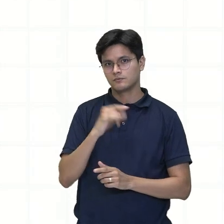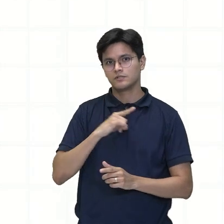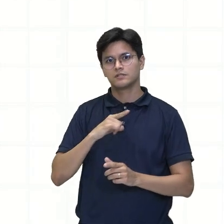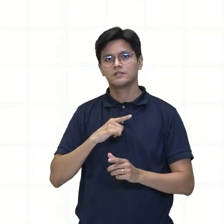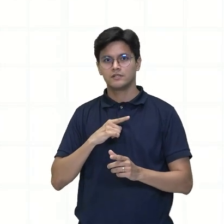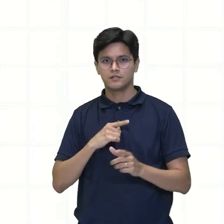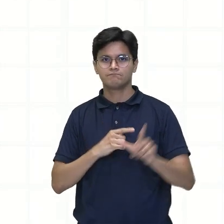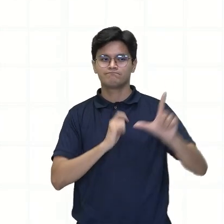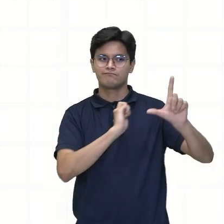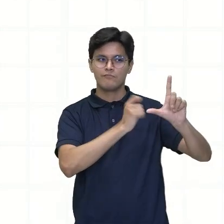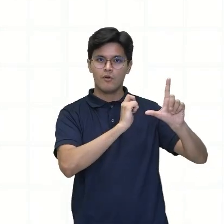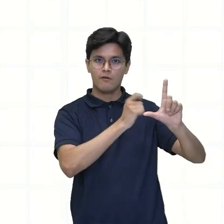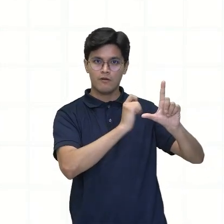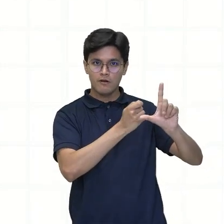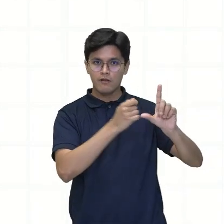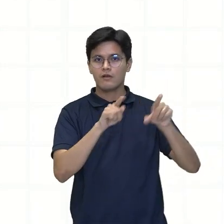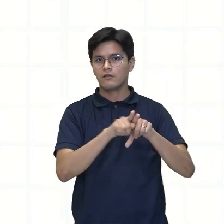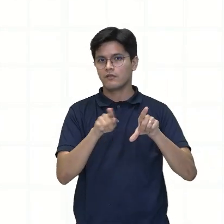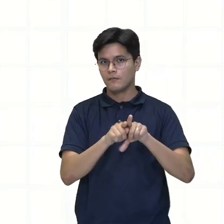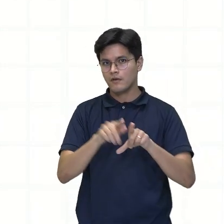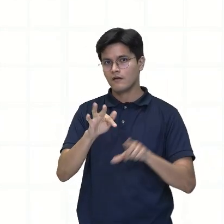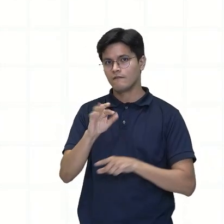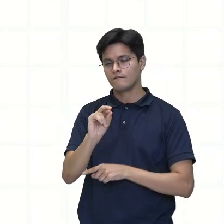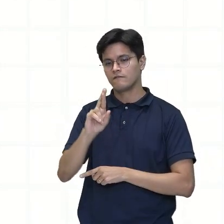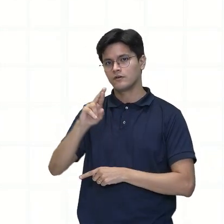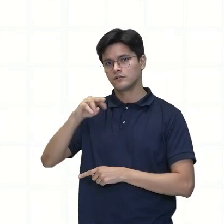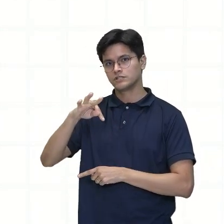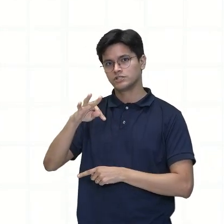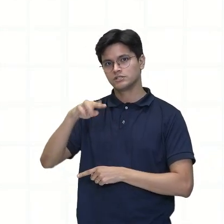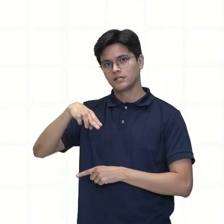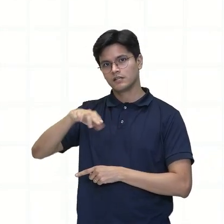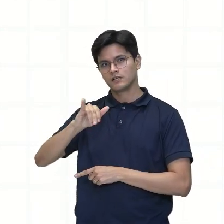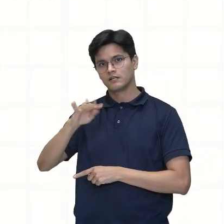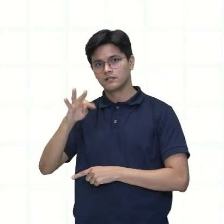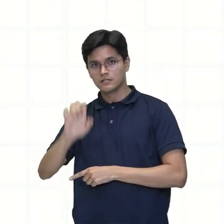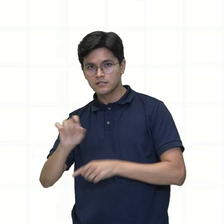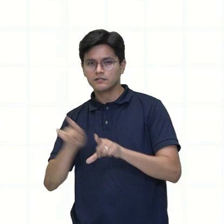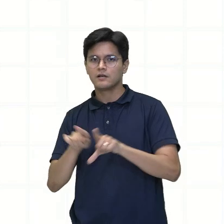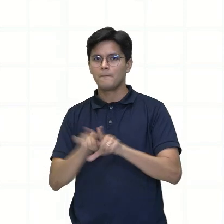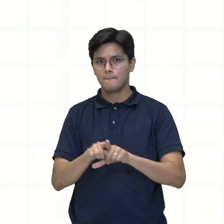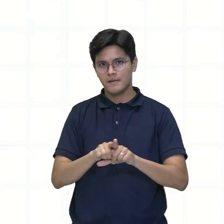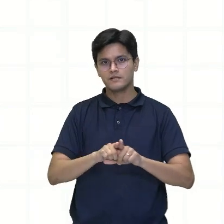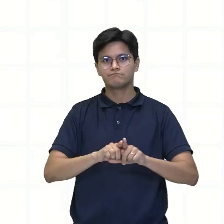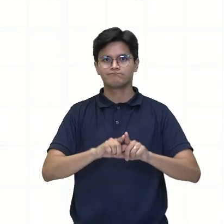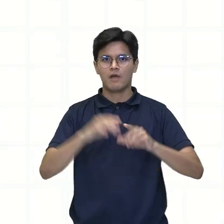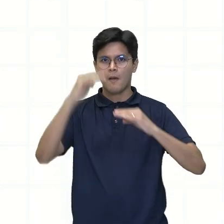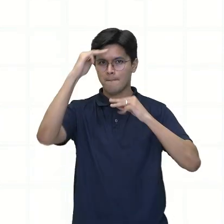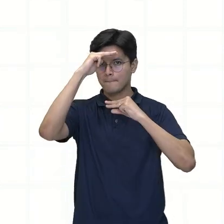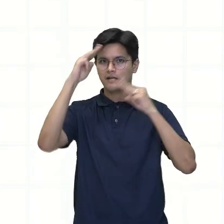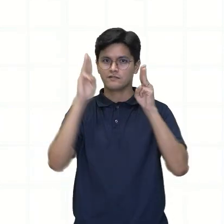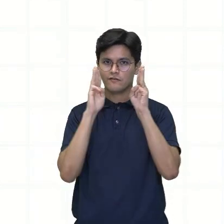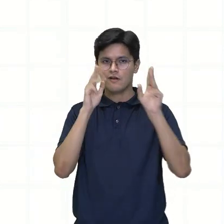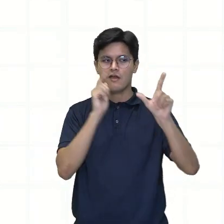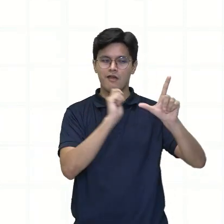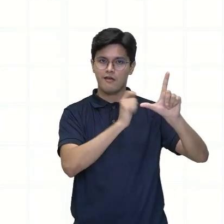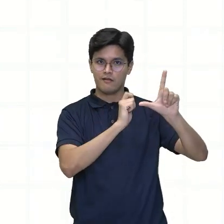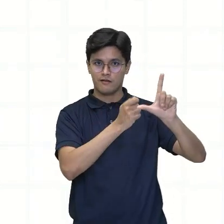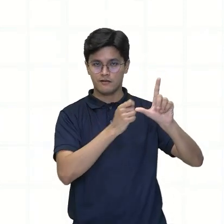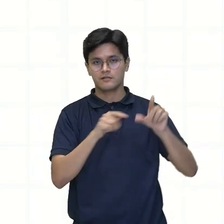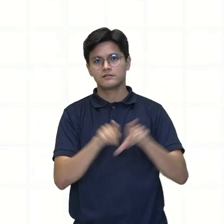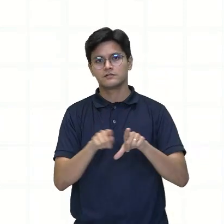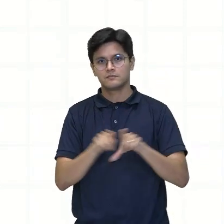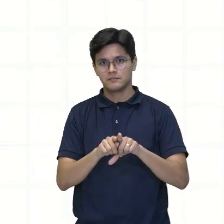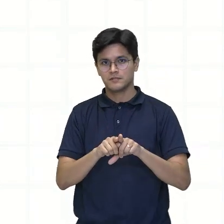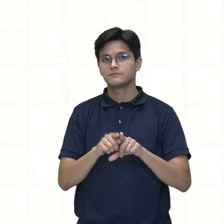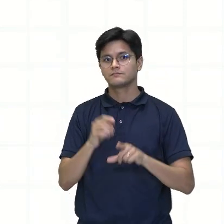Roblox, Fortnite e Minecraft, né? Que dão essa ideia mais realística. Users live.